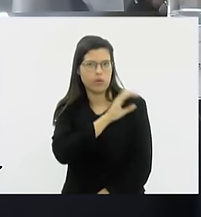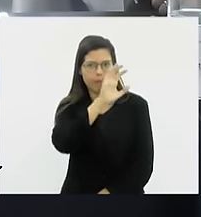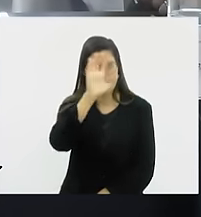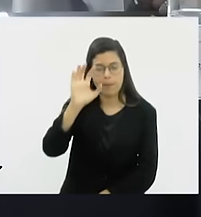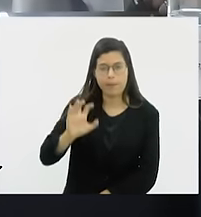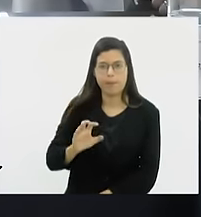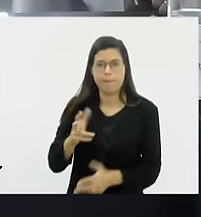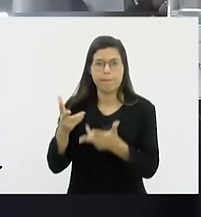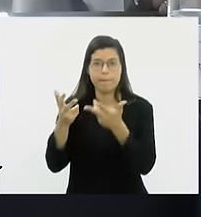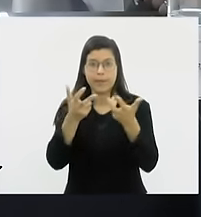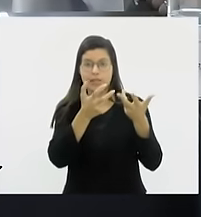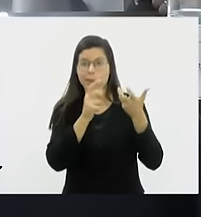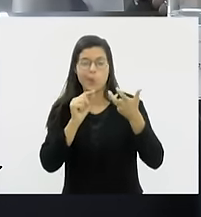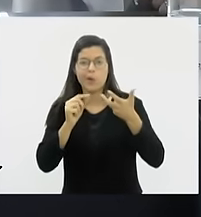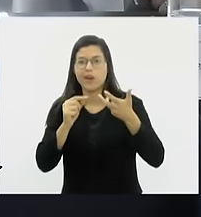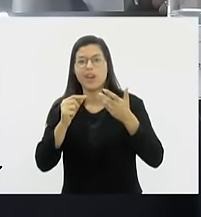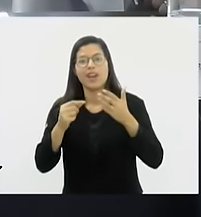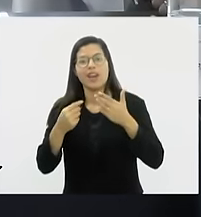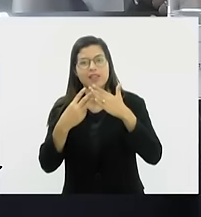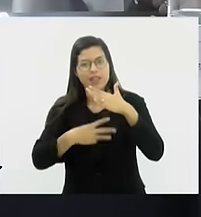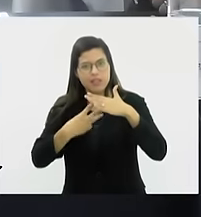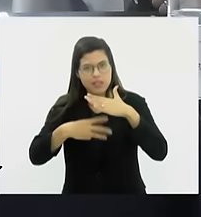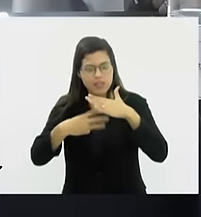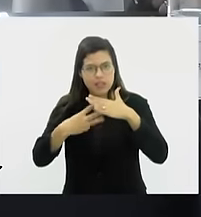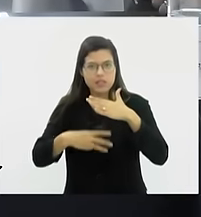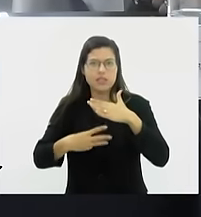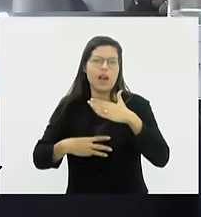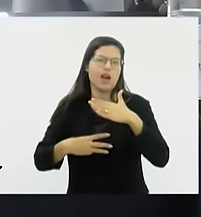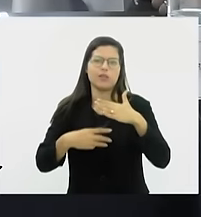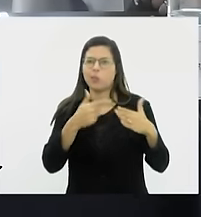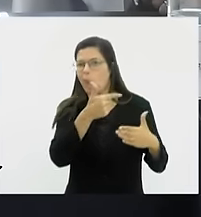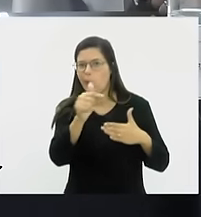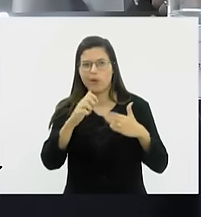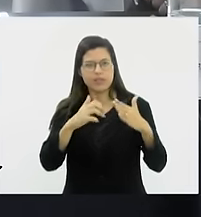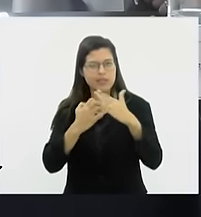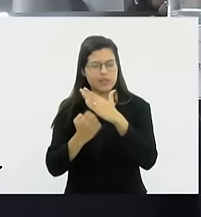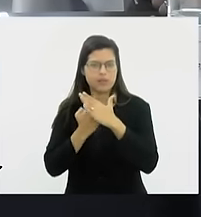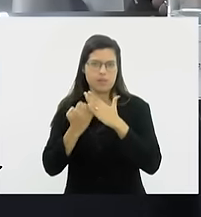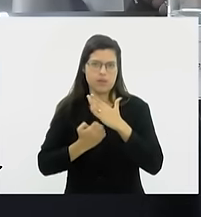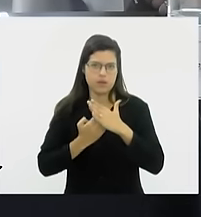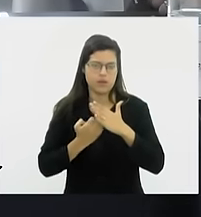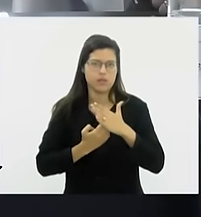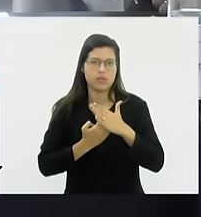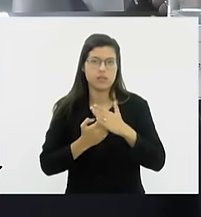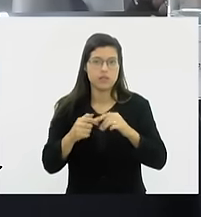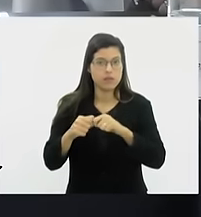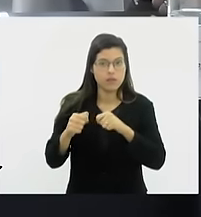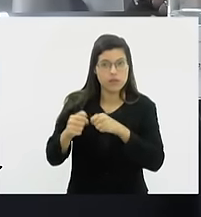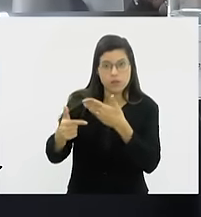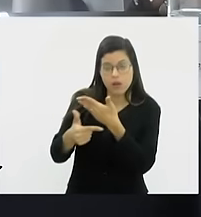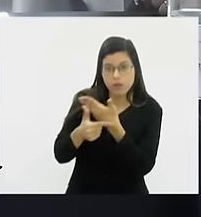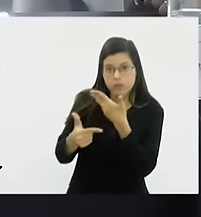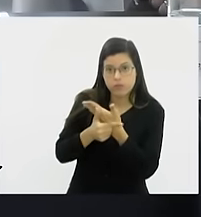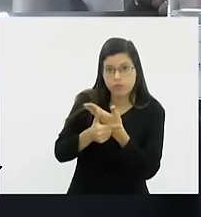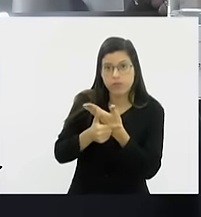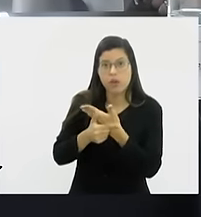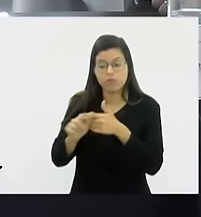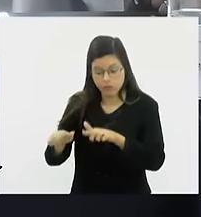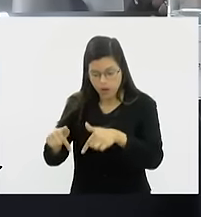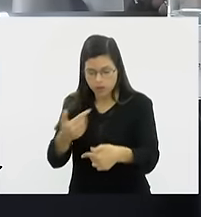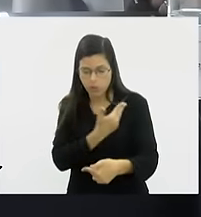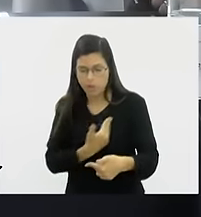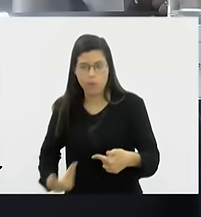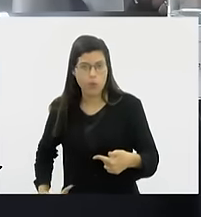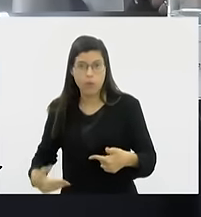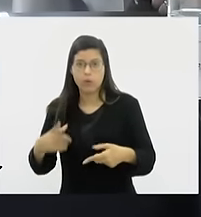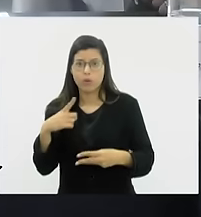serviço terceirizado, quarteirizado e até mesmo quinteirizado fazer a função de serviço público com etiquetas,